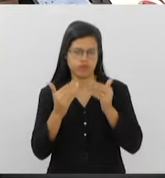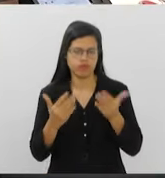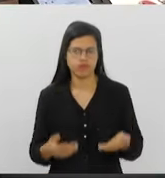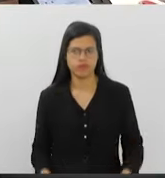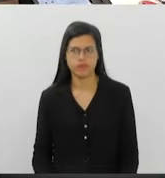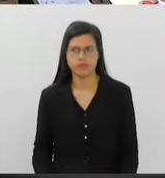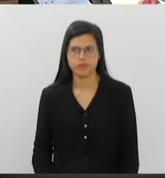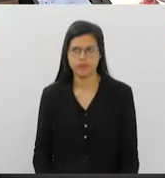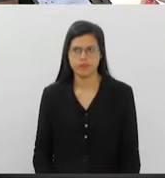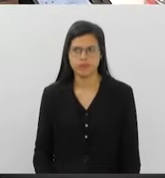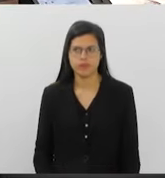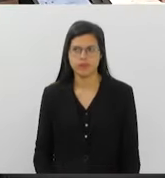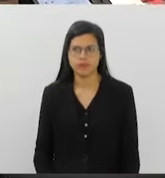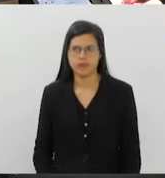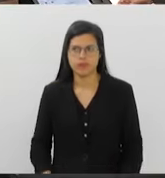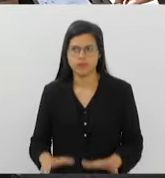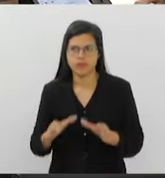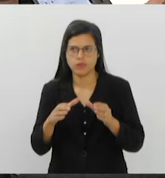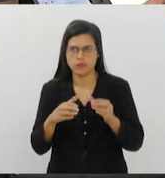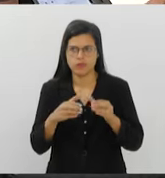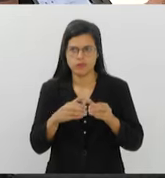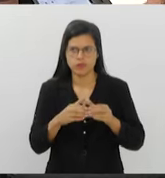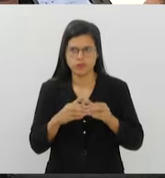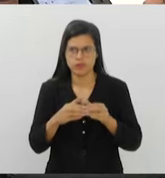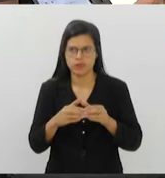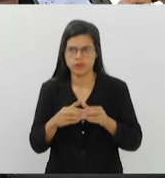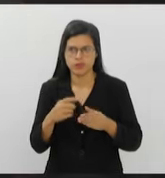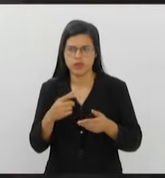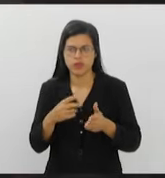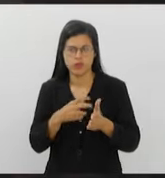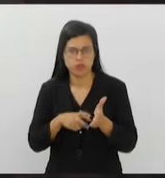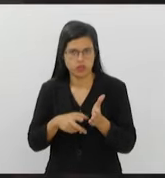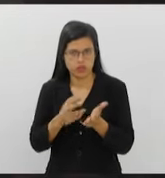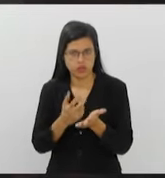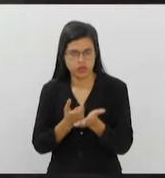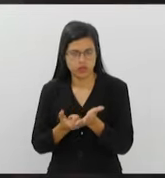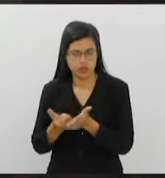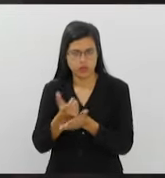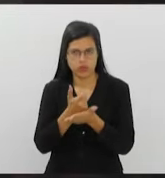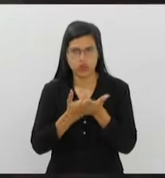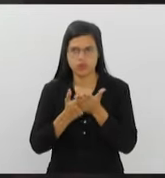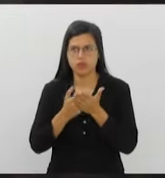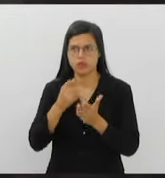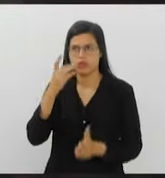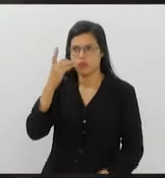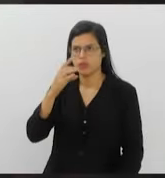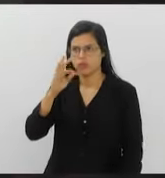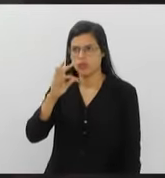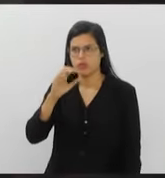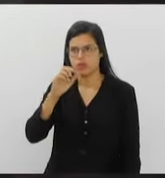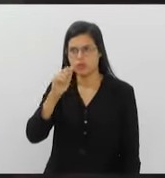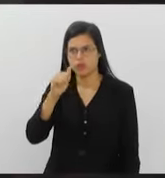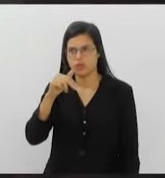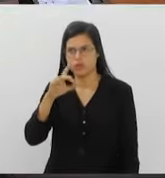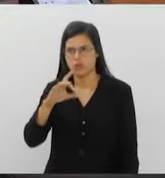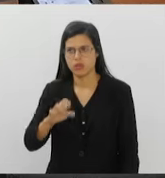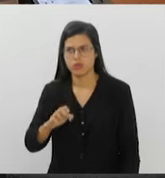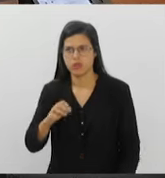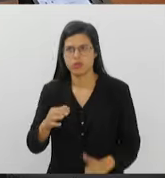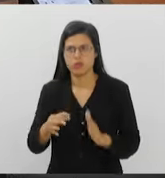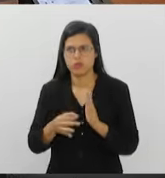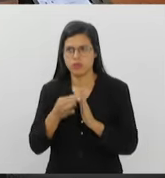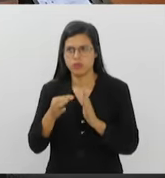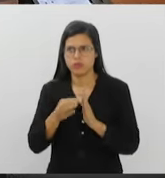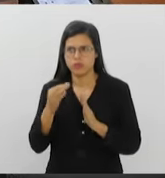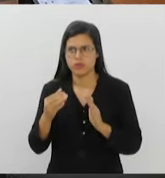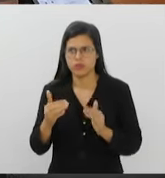Pela Comissão de Tributação, deputado Tande Vieira, por favor. Parecia favorável com muita